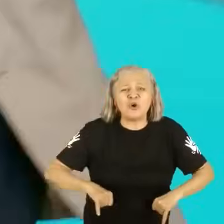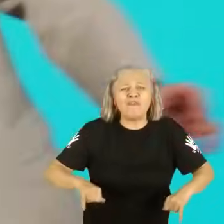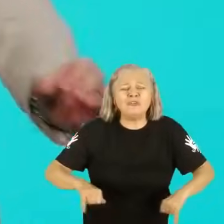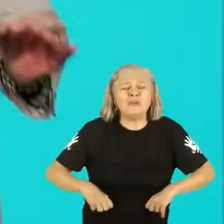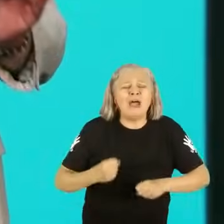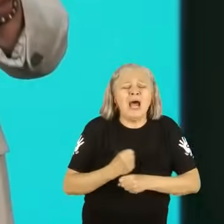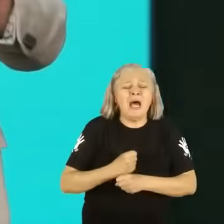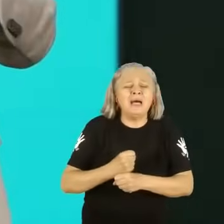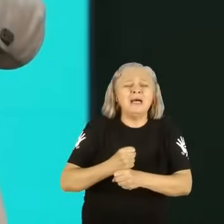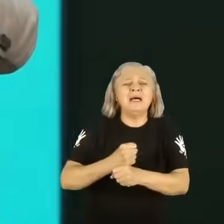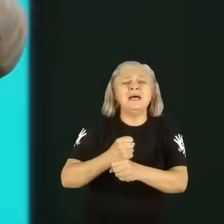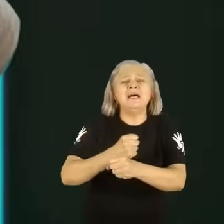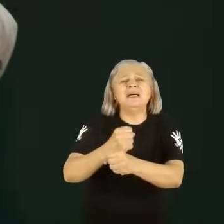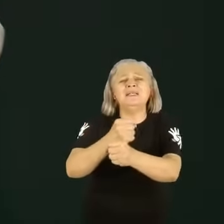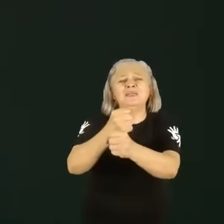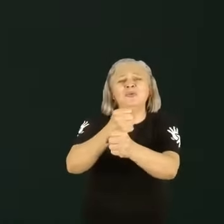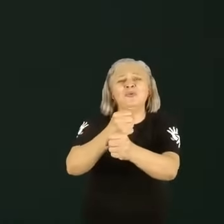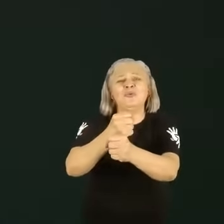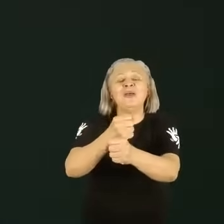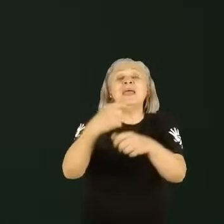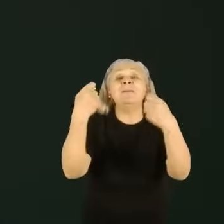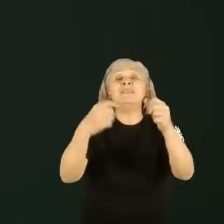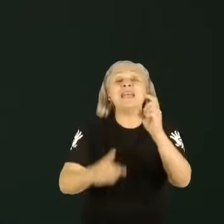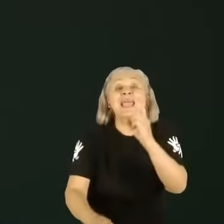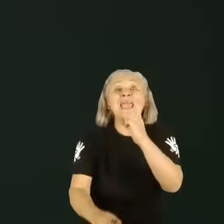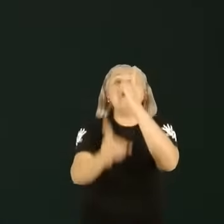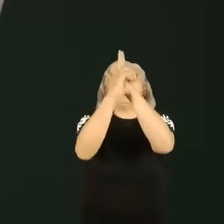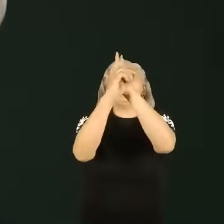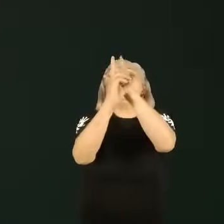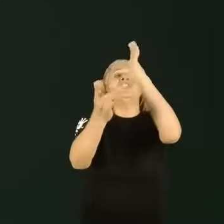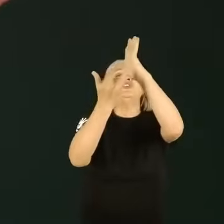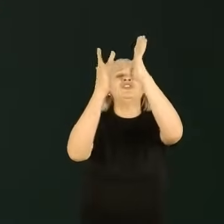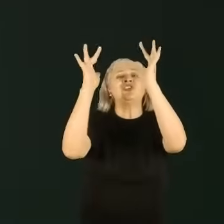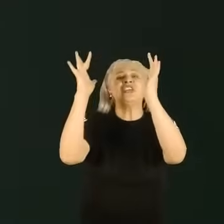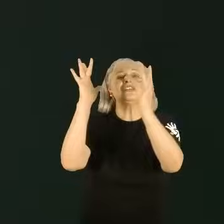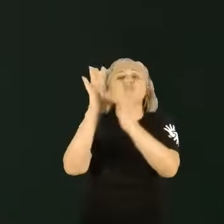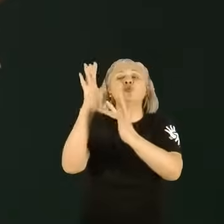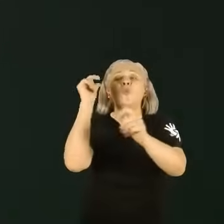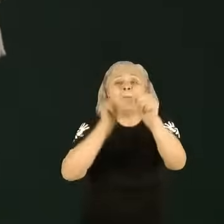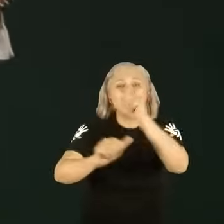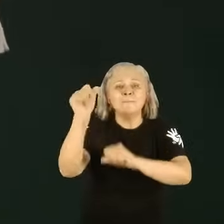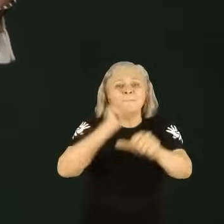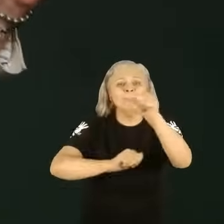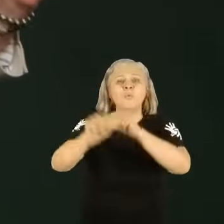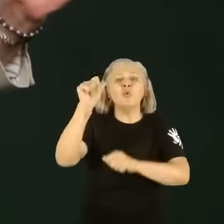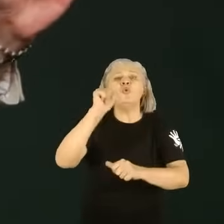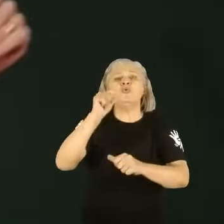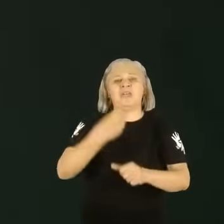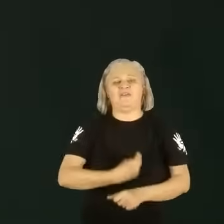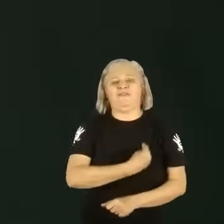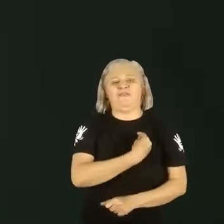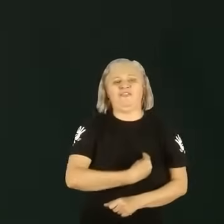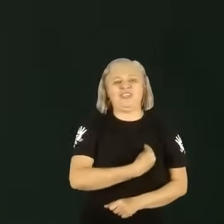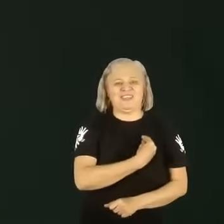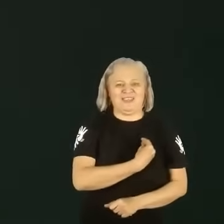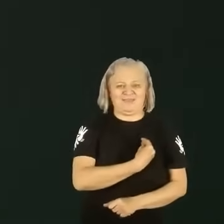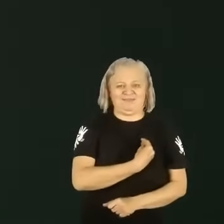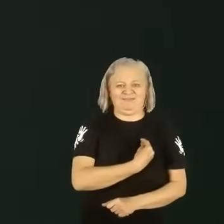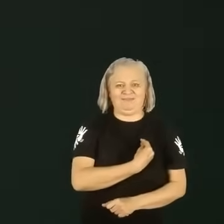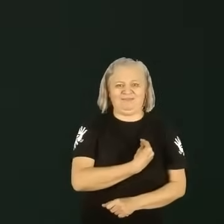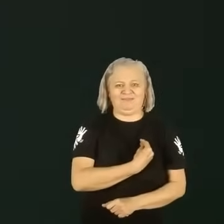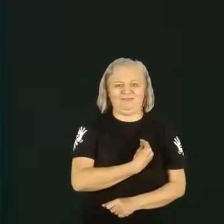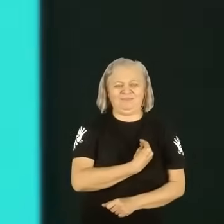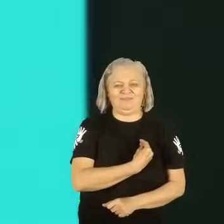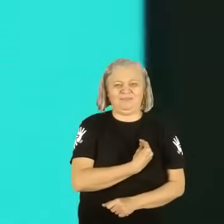muito tempo, um encontro com Jesus muda o curso da sua vida.